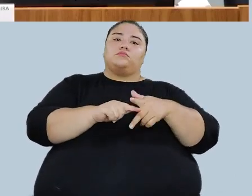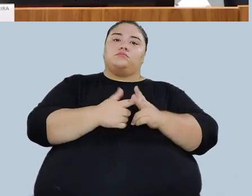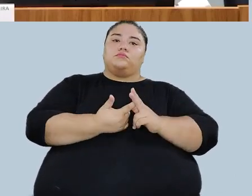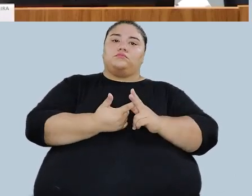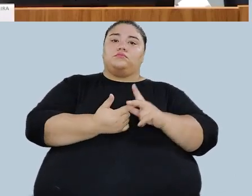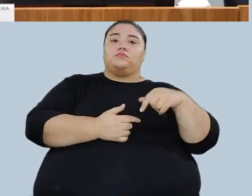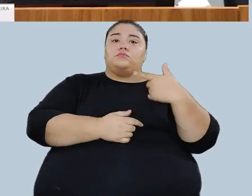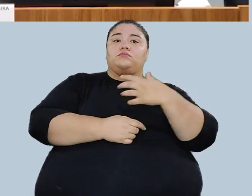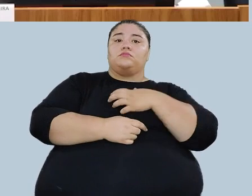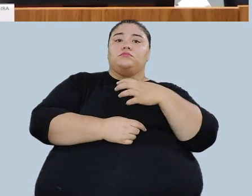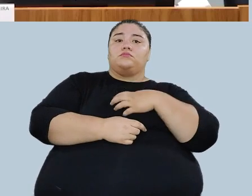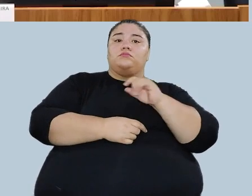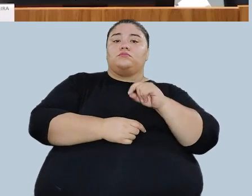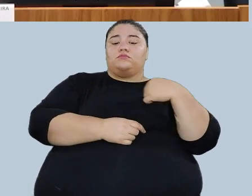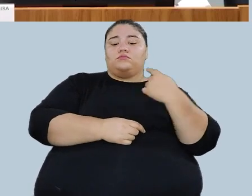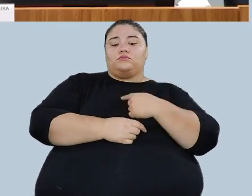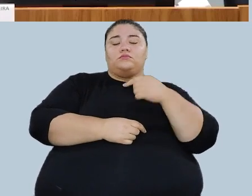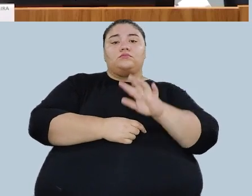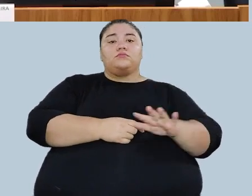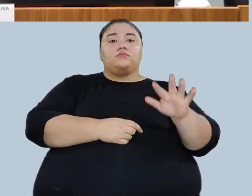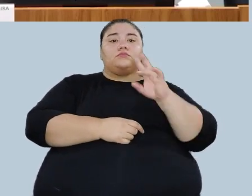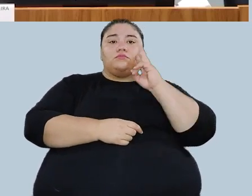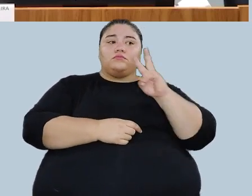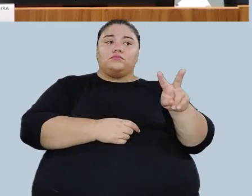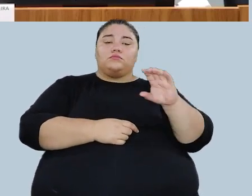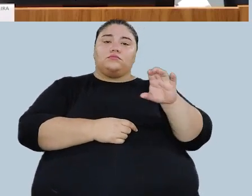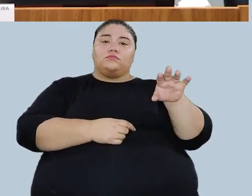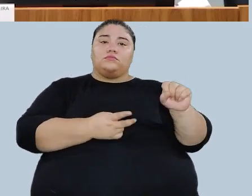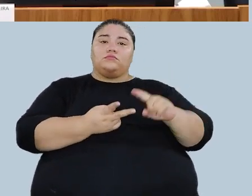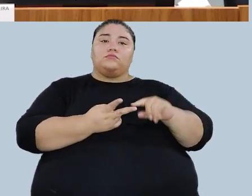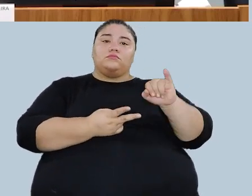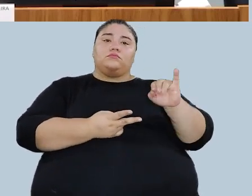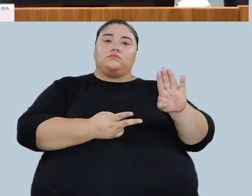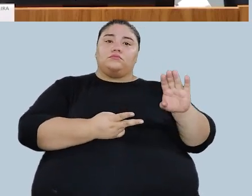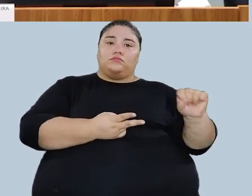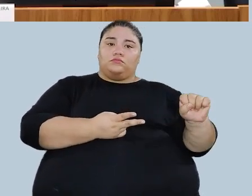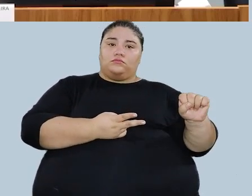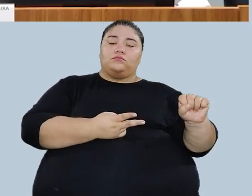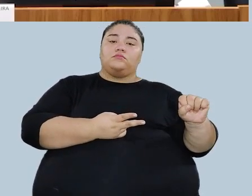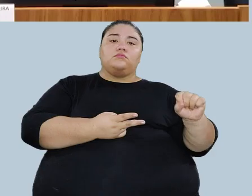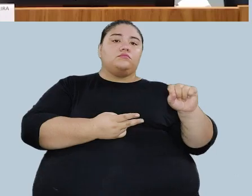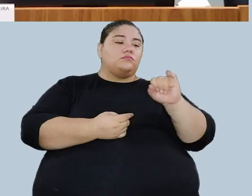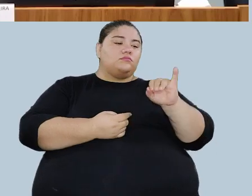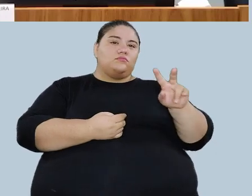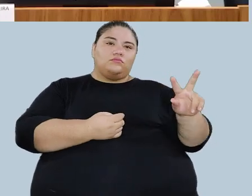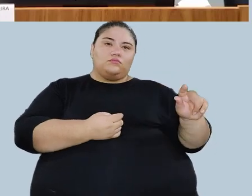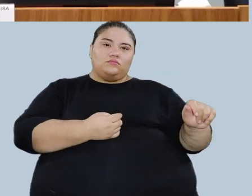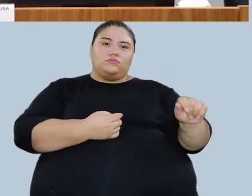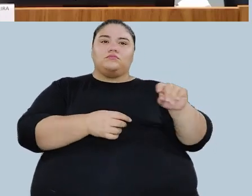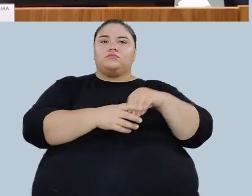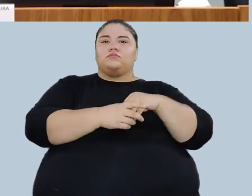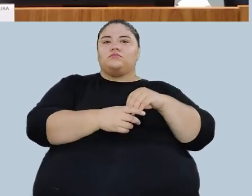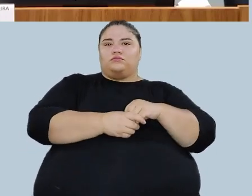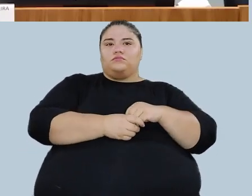modo que, nesse panorama geral, quando nós olhamos para a CBS e o IBS como um IVA, né,